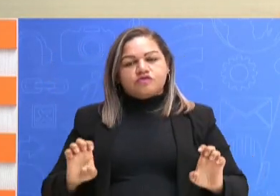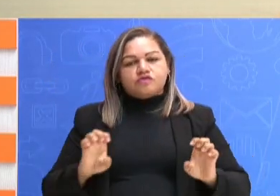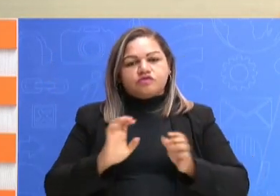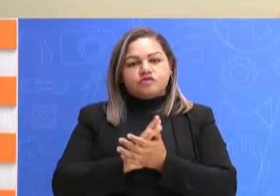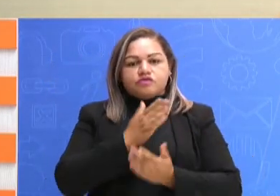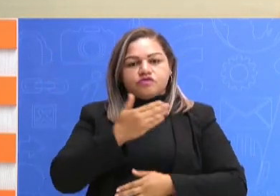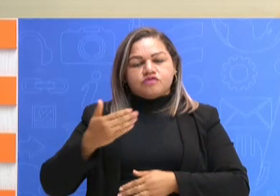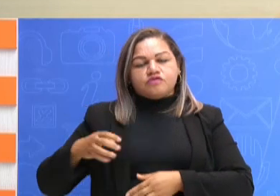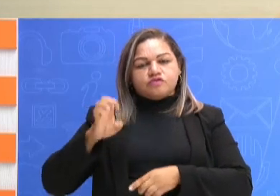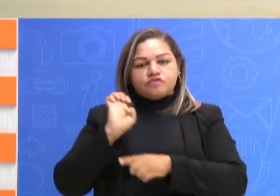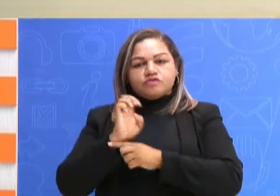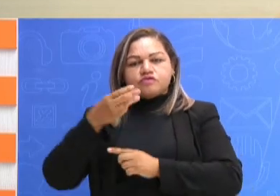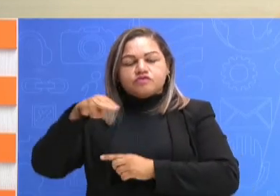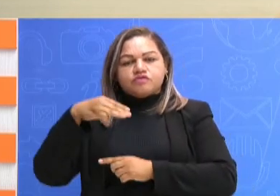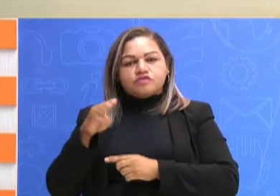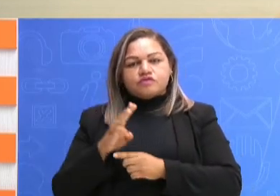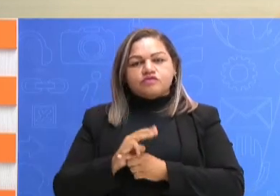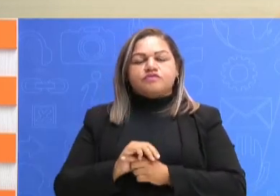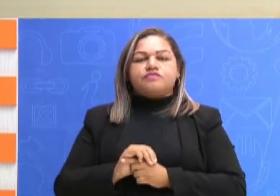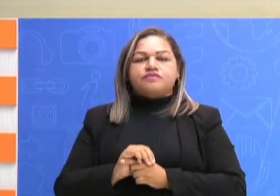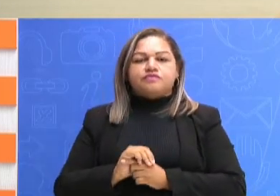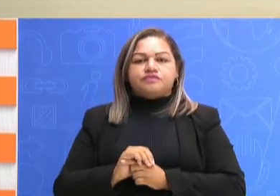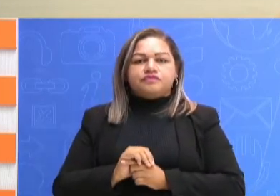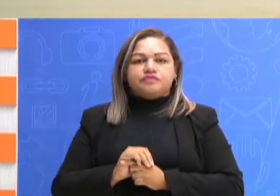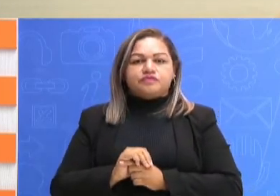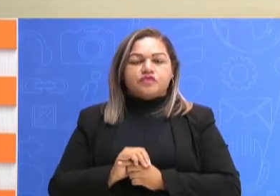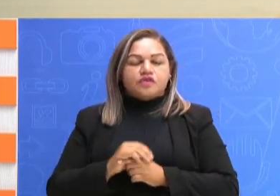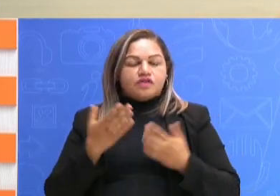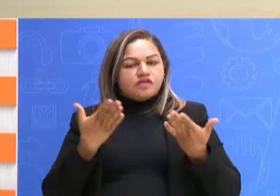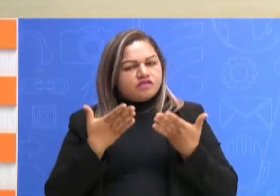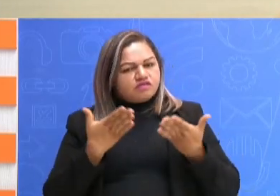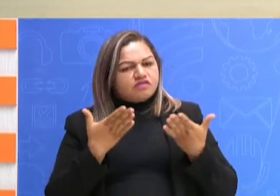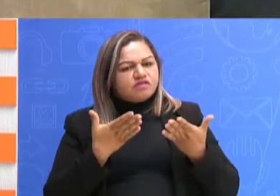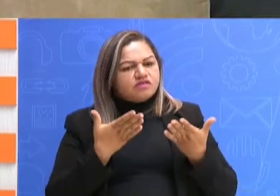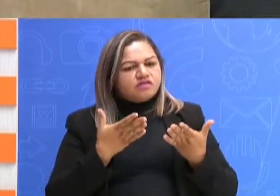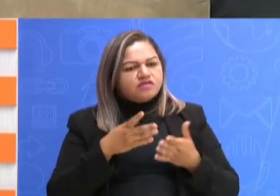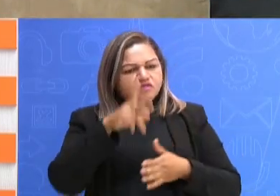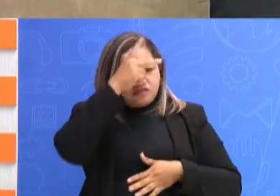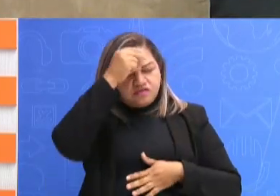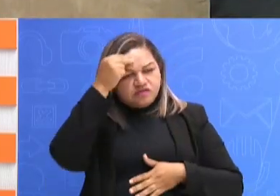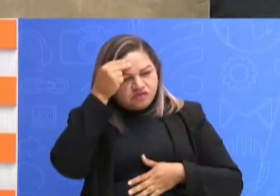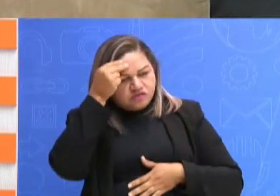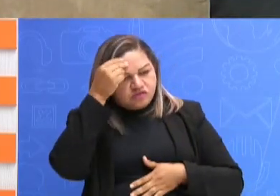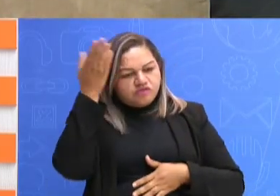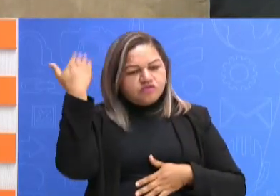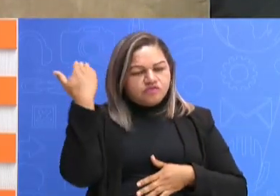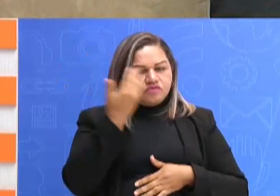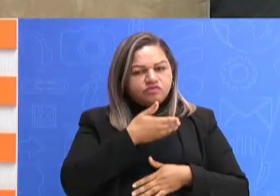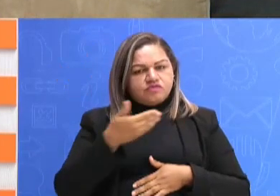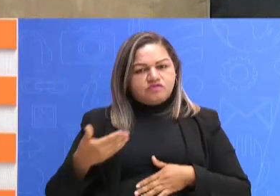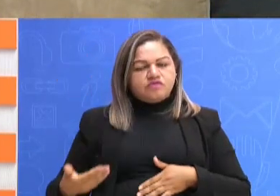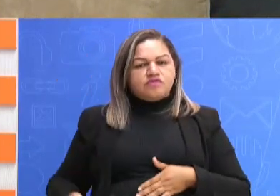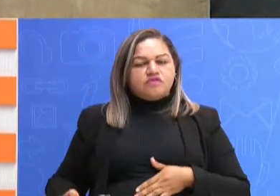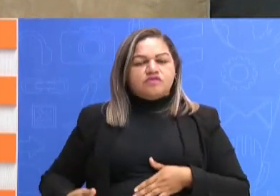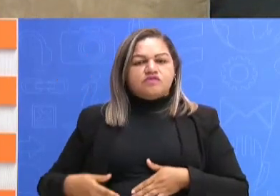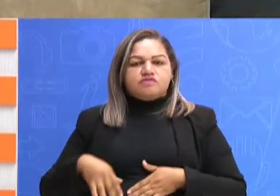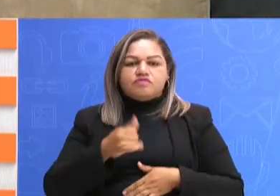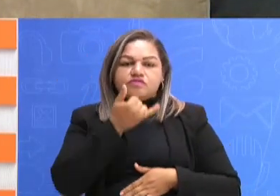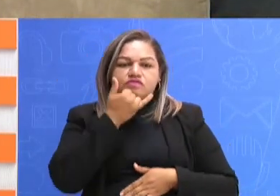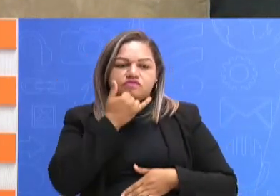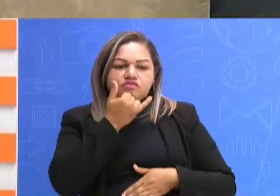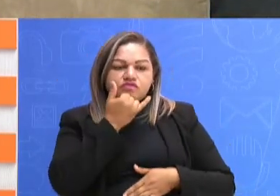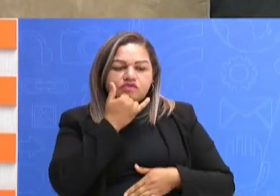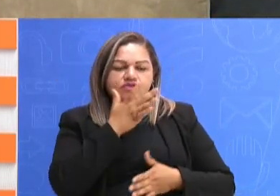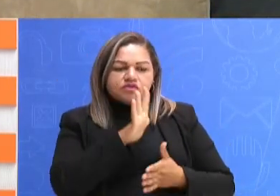que tem sido solícito não só em Caxias, mas todo o estado do Maranhão. Prefeito, o vice-governador do estado, desculpa lhe interromper,